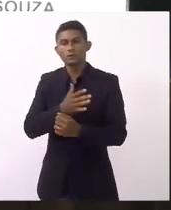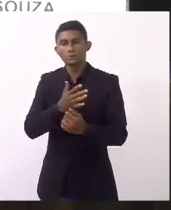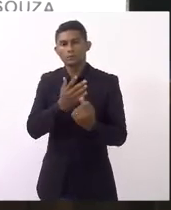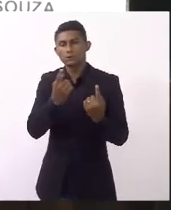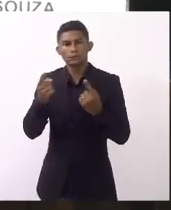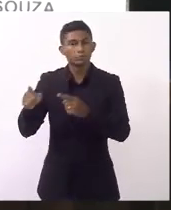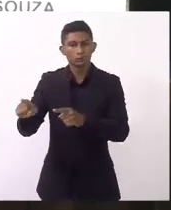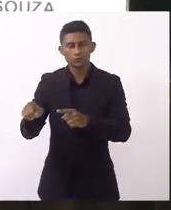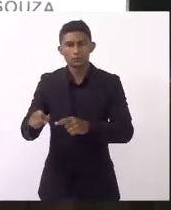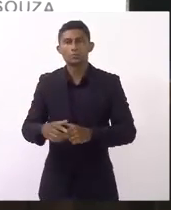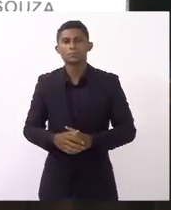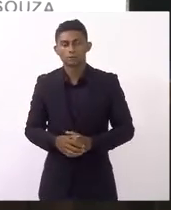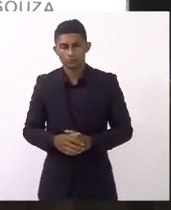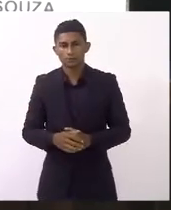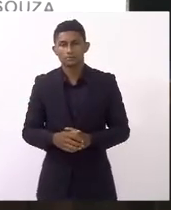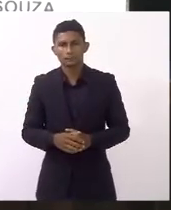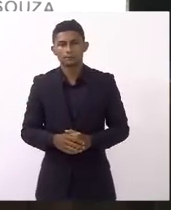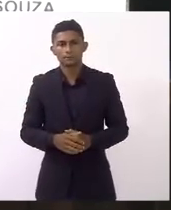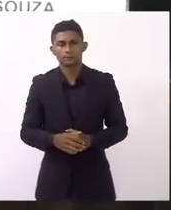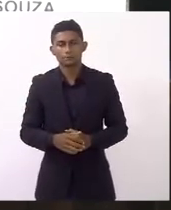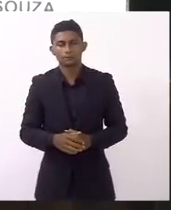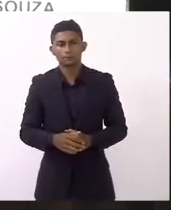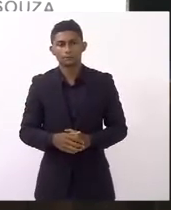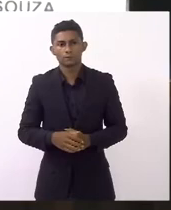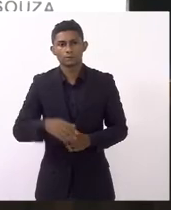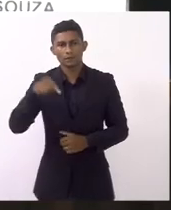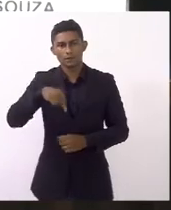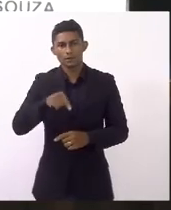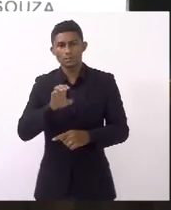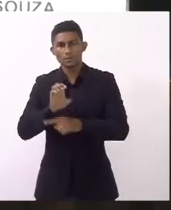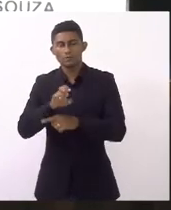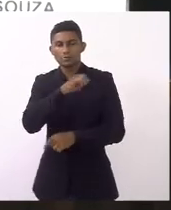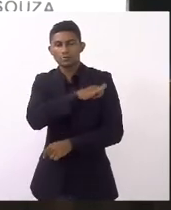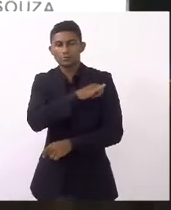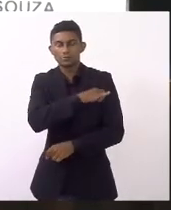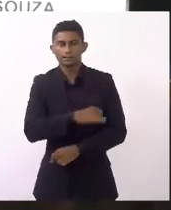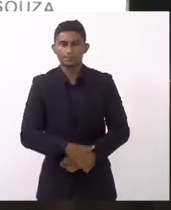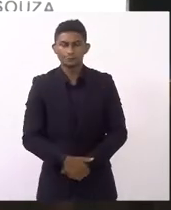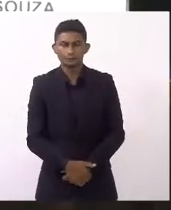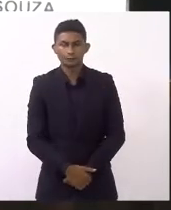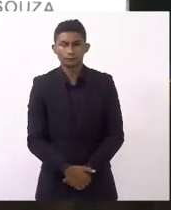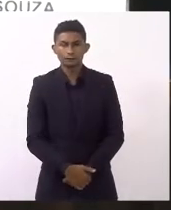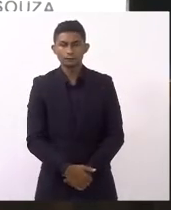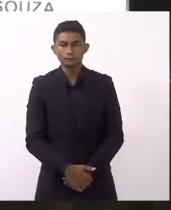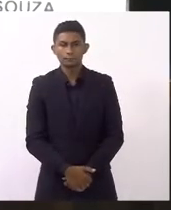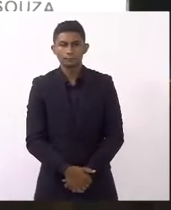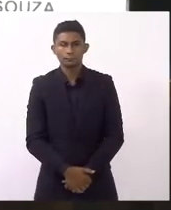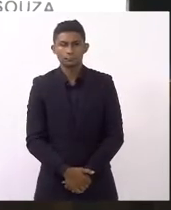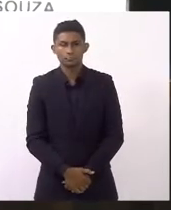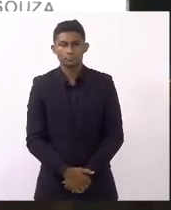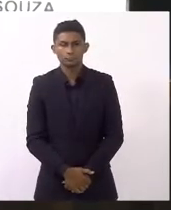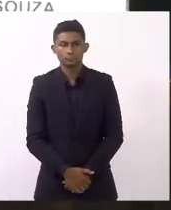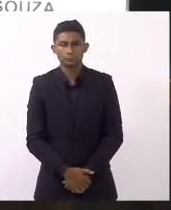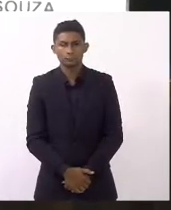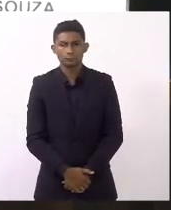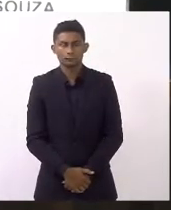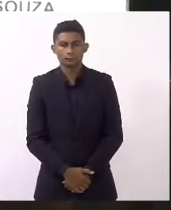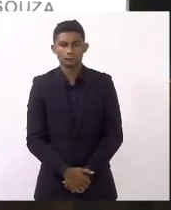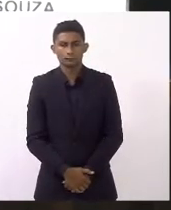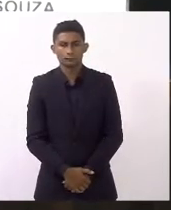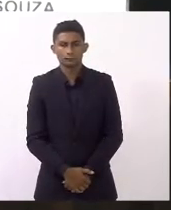em todo o nosso Estado do Rio de Janeiro e agora